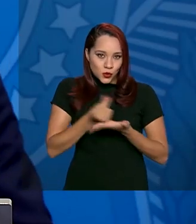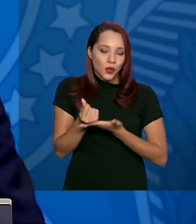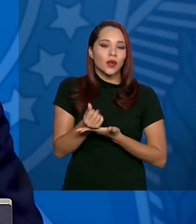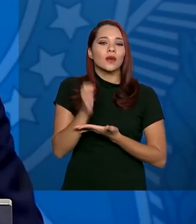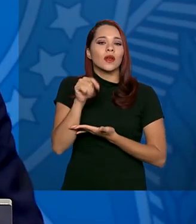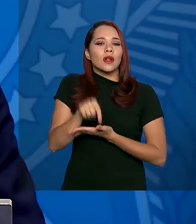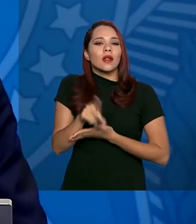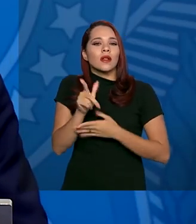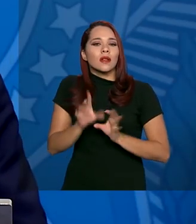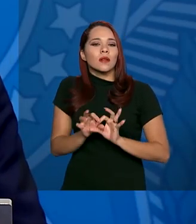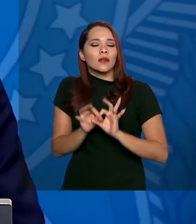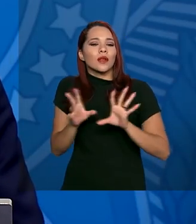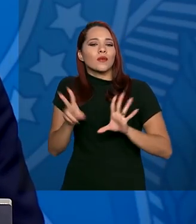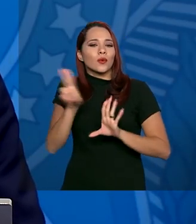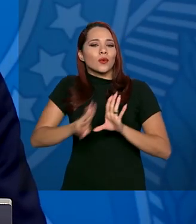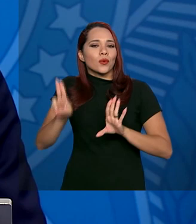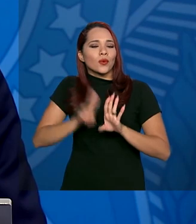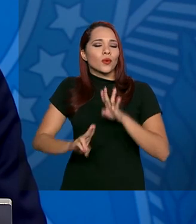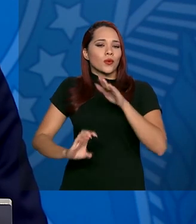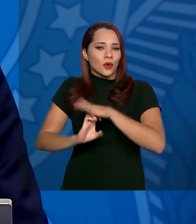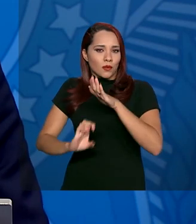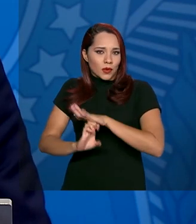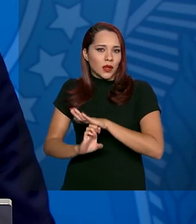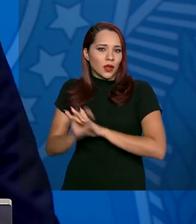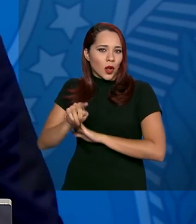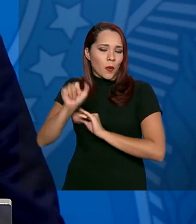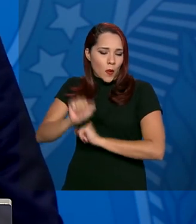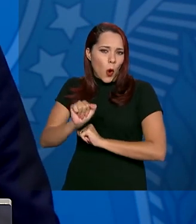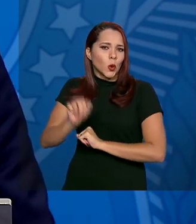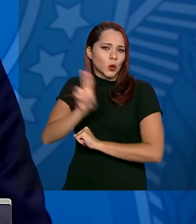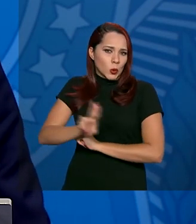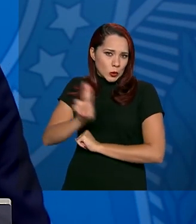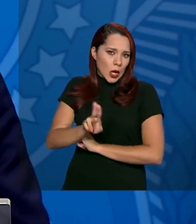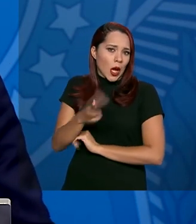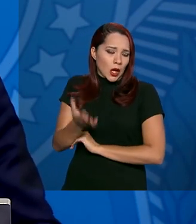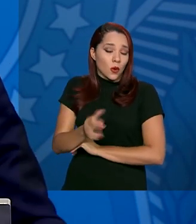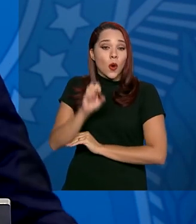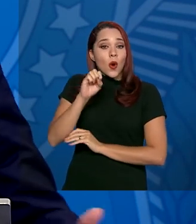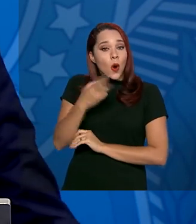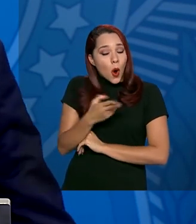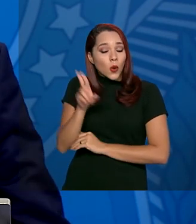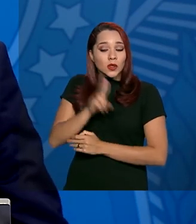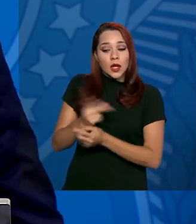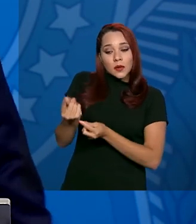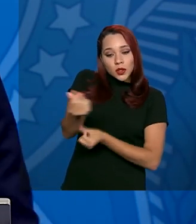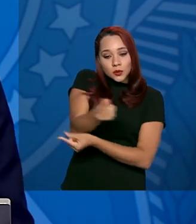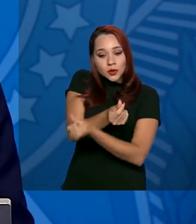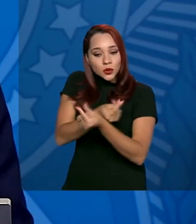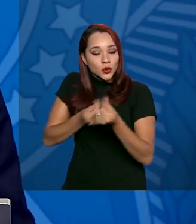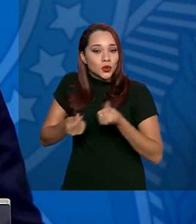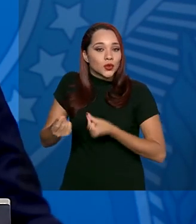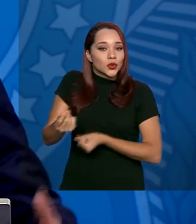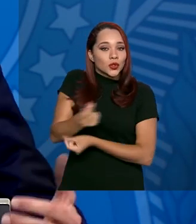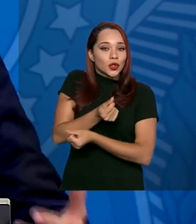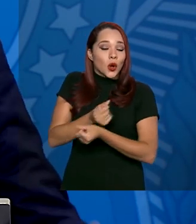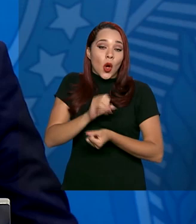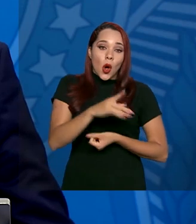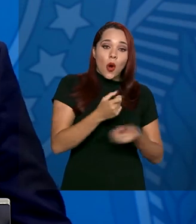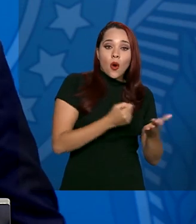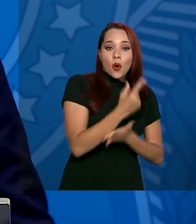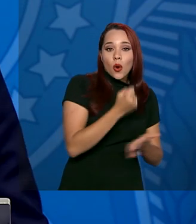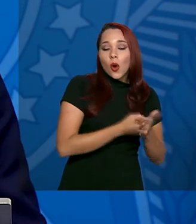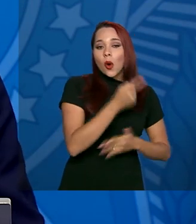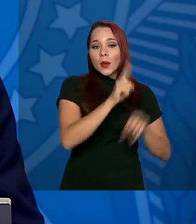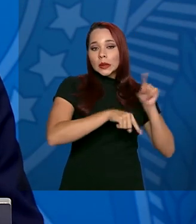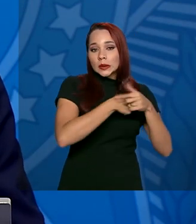é de livre utilização da empresa. Ele pode ser utilizado ou para capital de giro, ou para compra